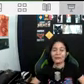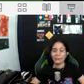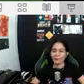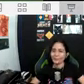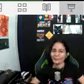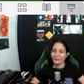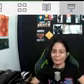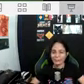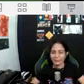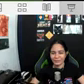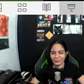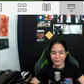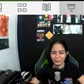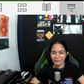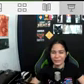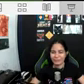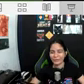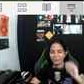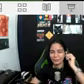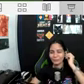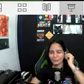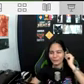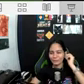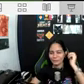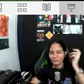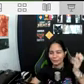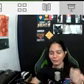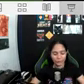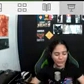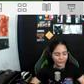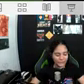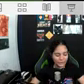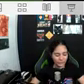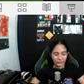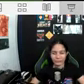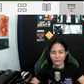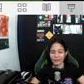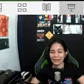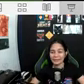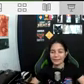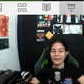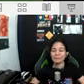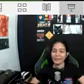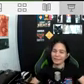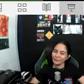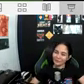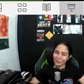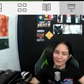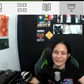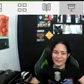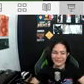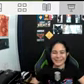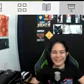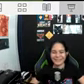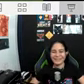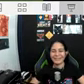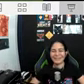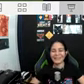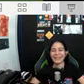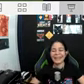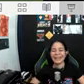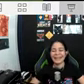Então, lógico que teve bastante estudo, né? Porque a tecnologia de um controle como esse é muito sofisticada. Mas não estamos falando,